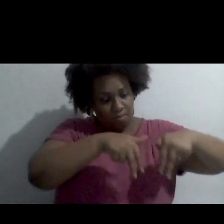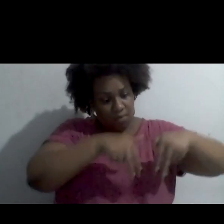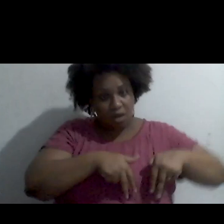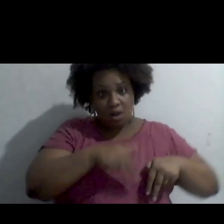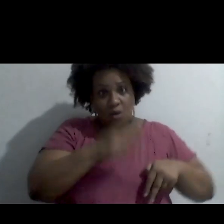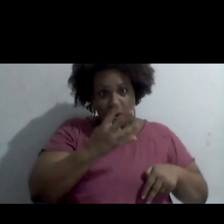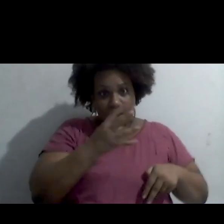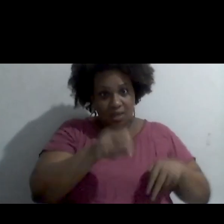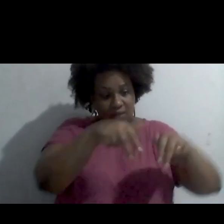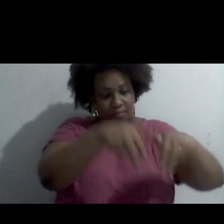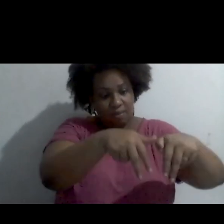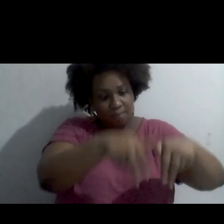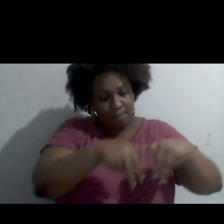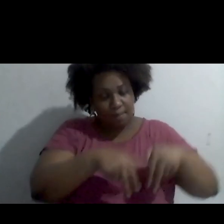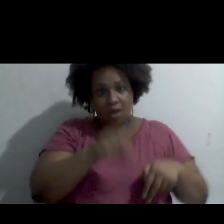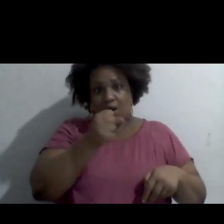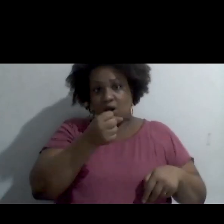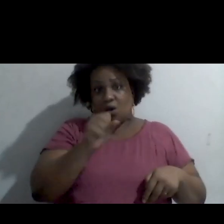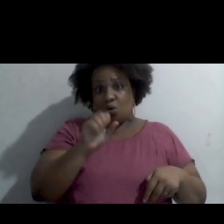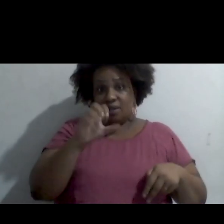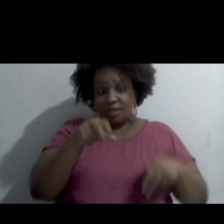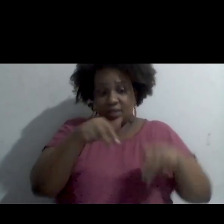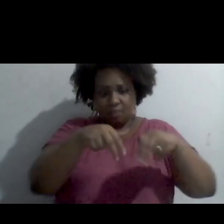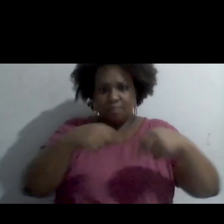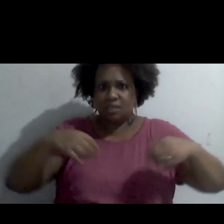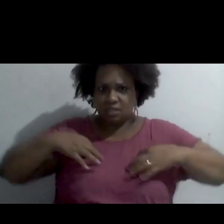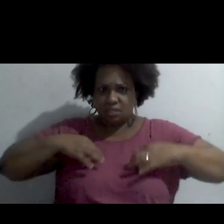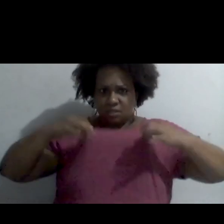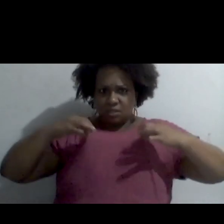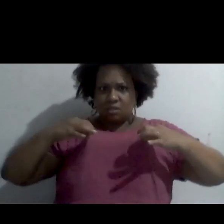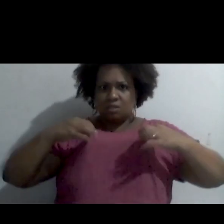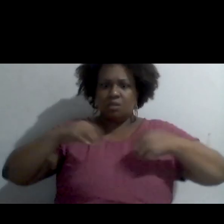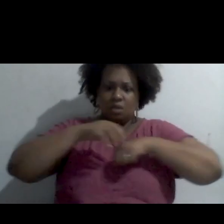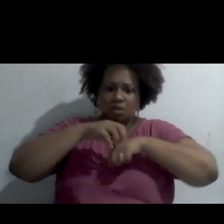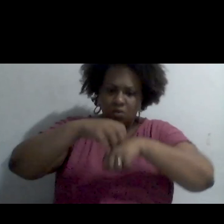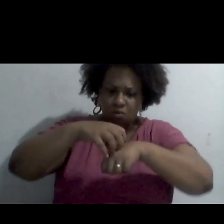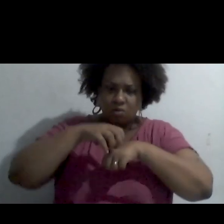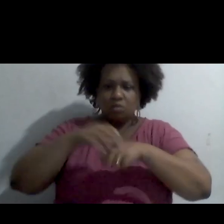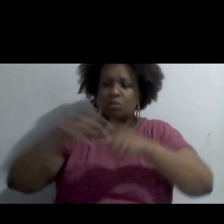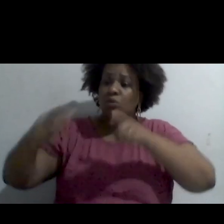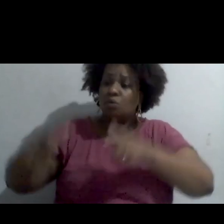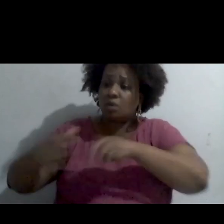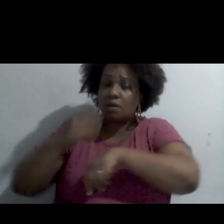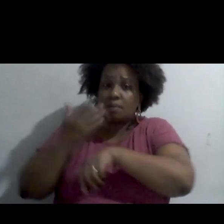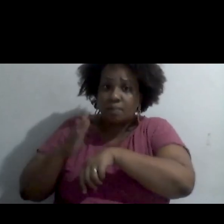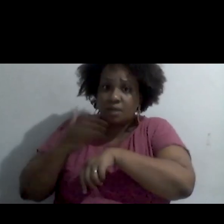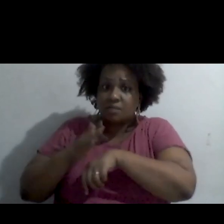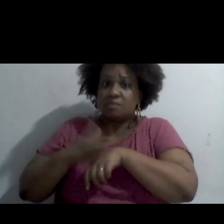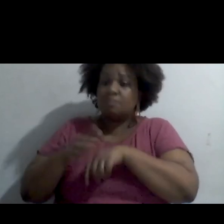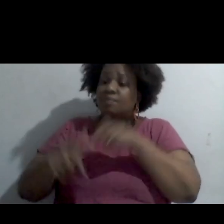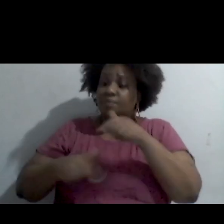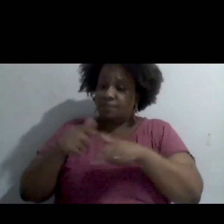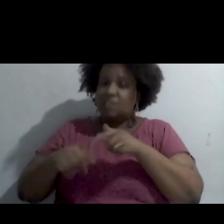dançarinos em cena, precisam de figurino, precisam de transporte, precisam de local para ensaio. É um trabalho social feito